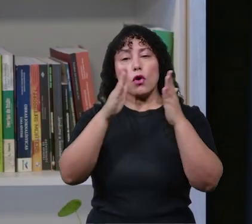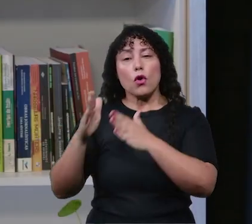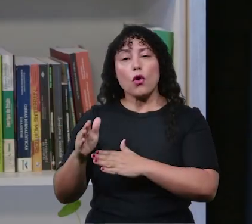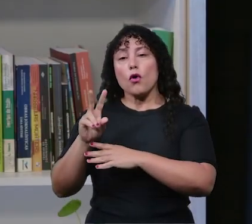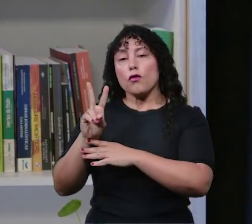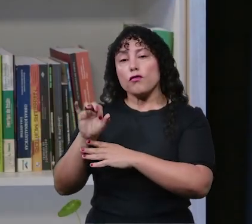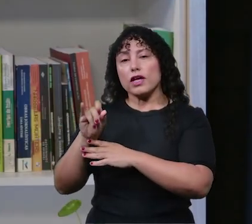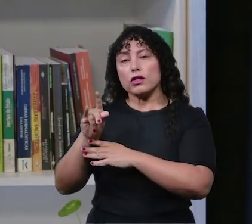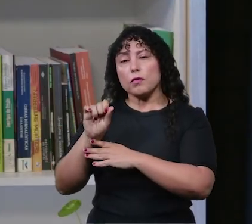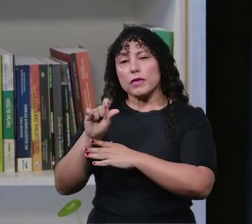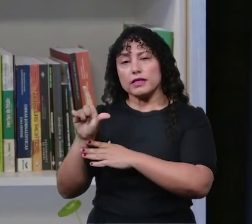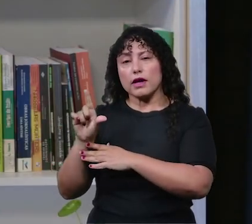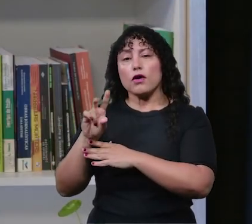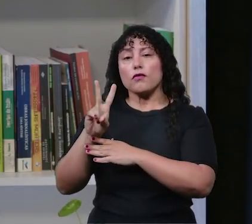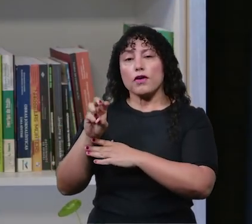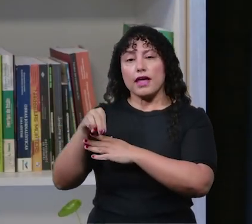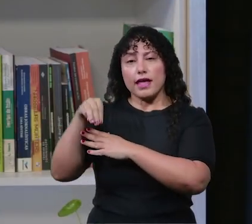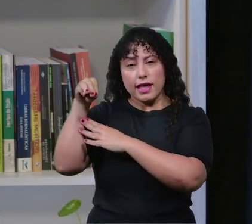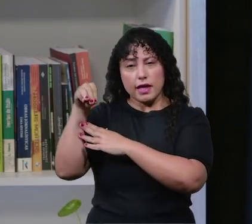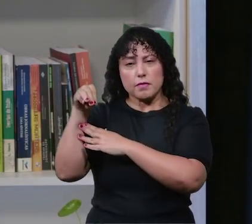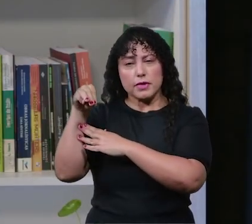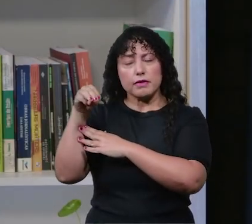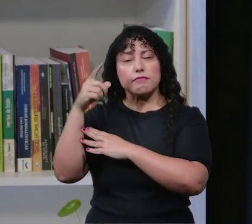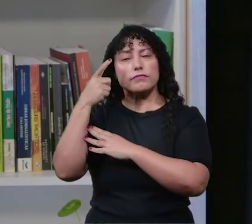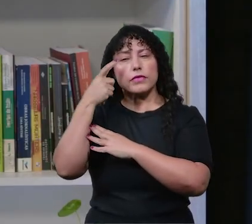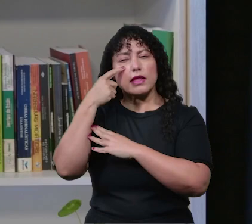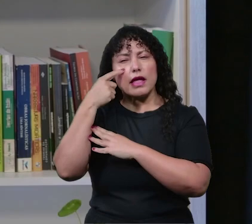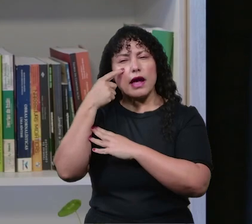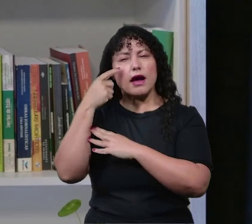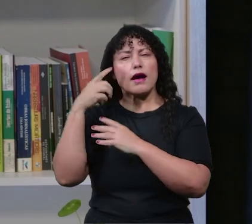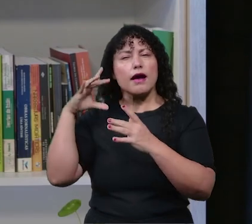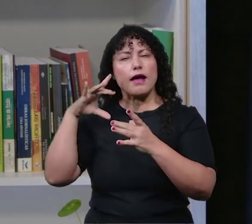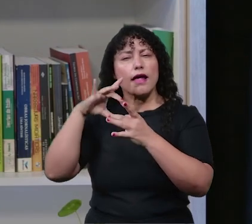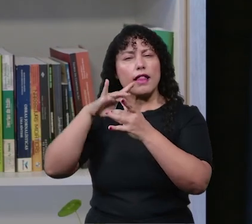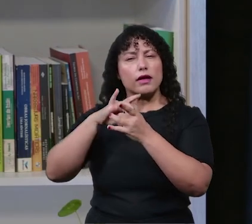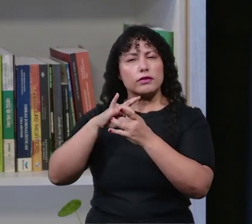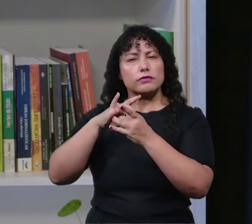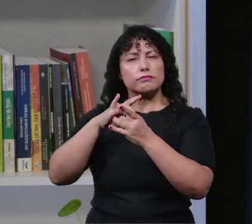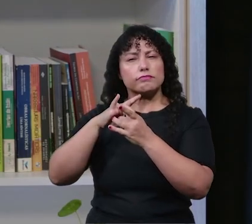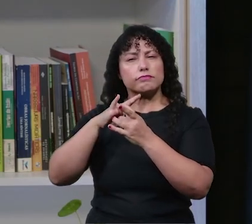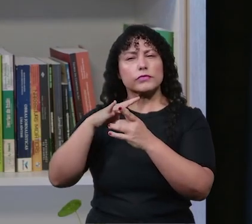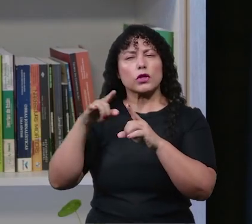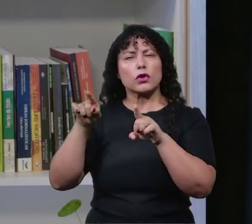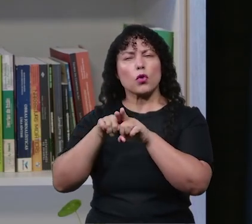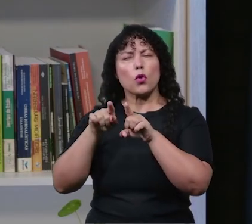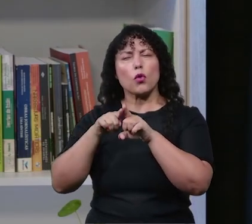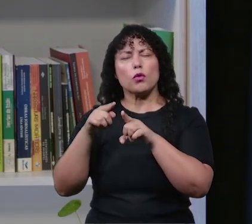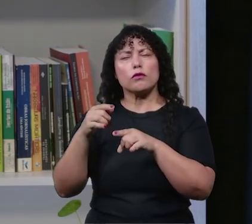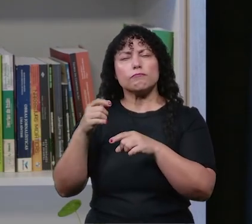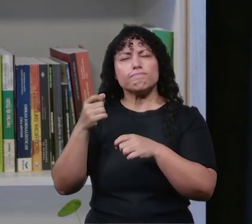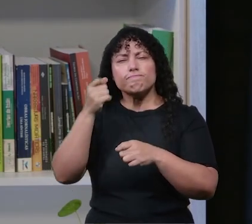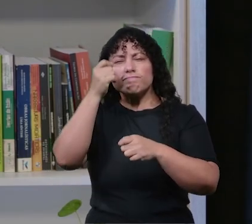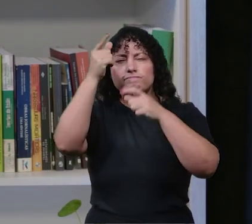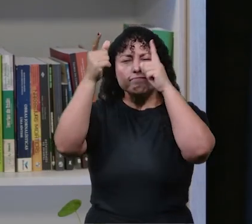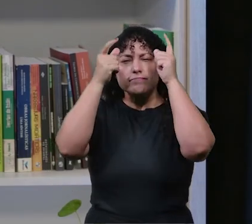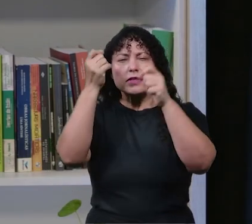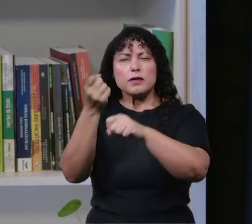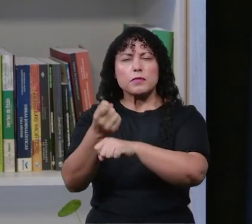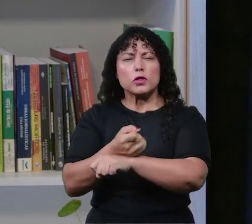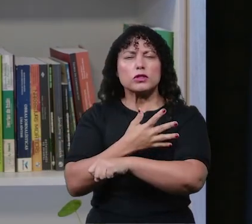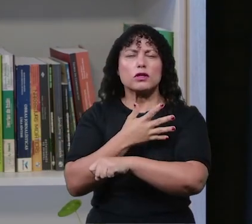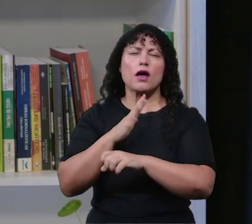o ventromedial, que eu estou chamando de VM aí, ele estaria mais relacionado com uma intuição emocional,